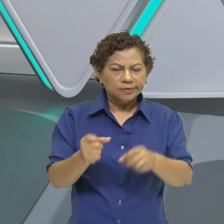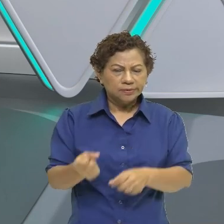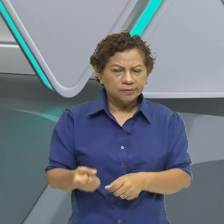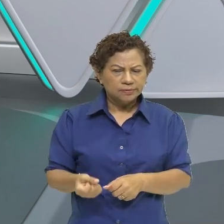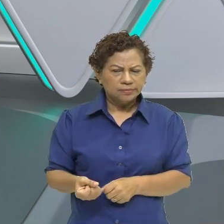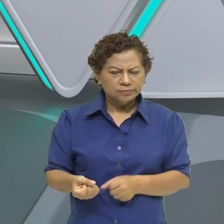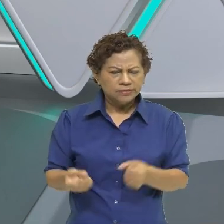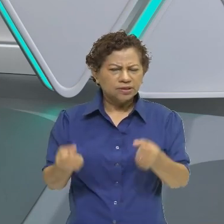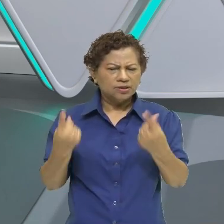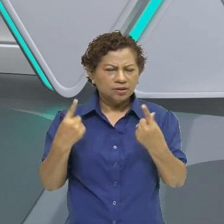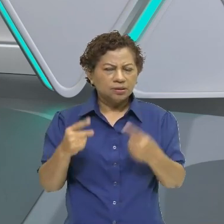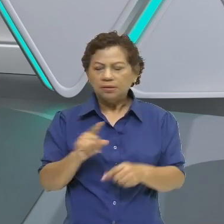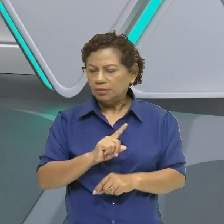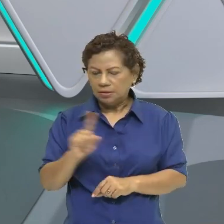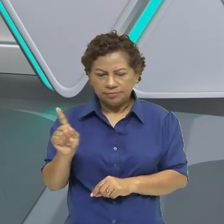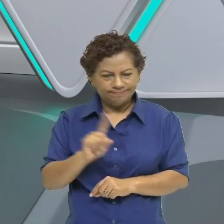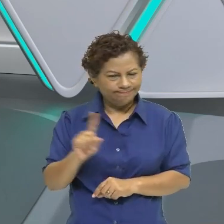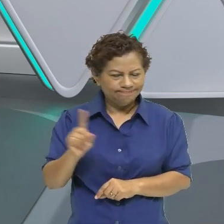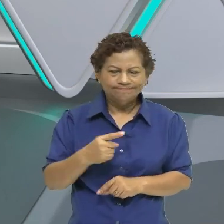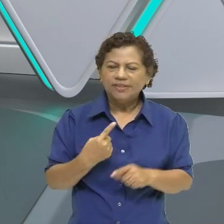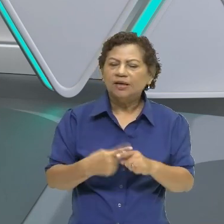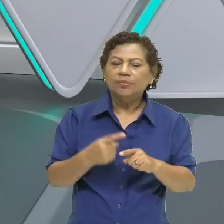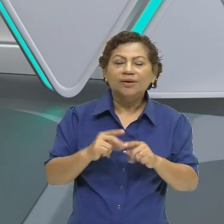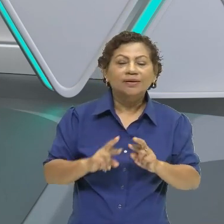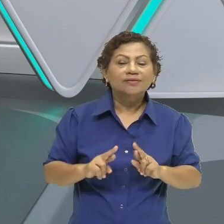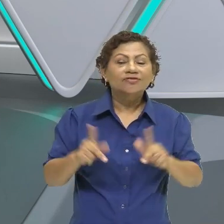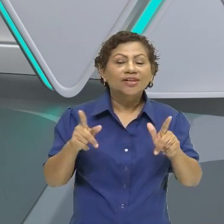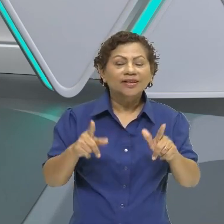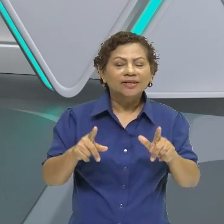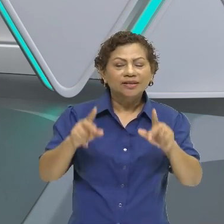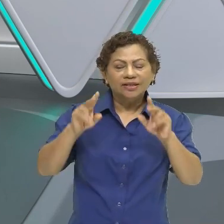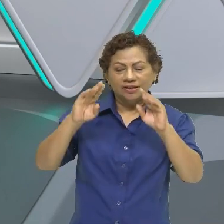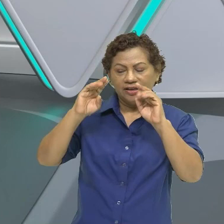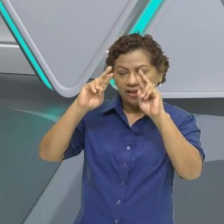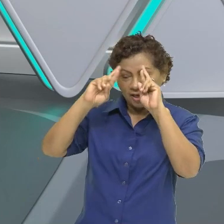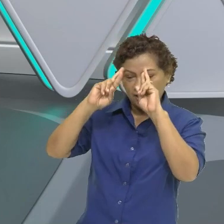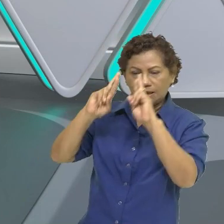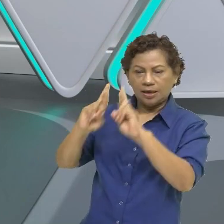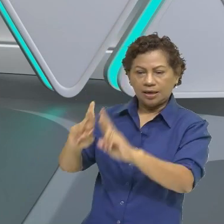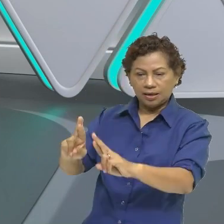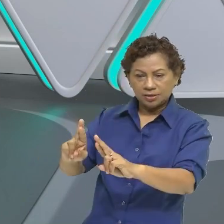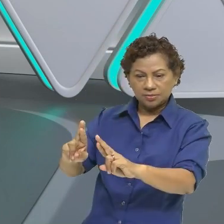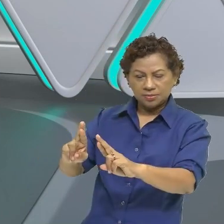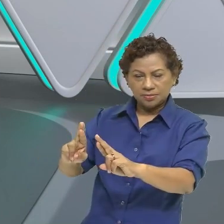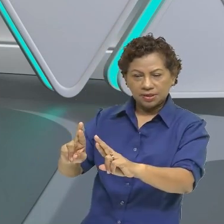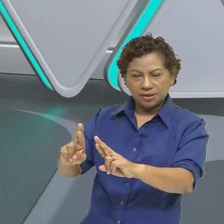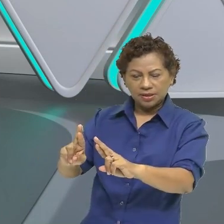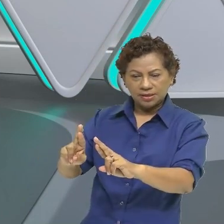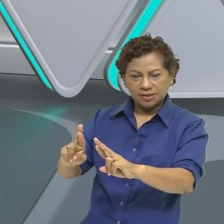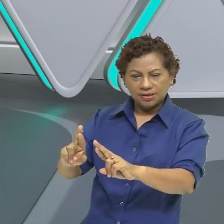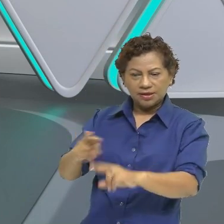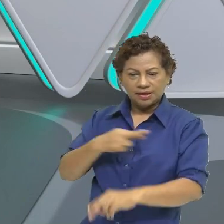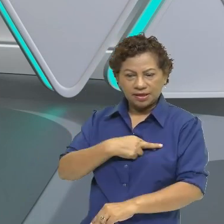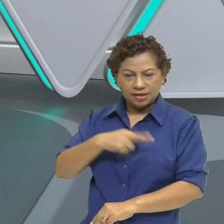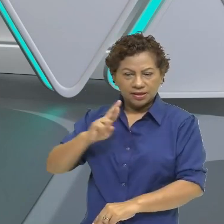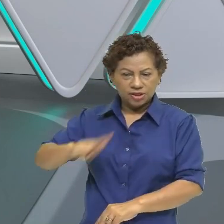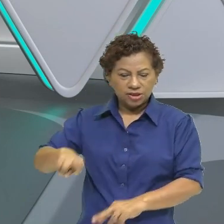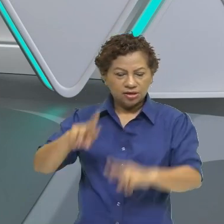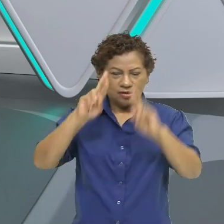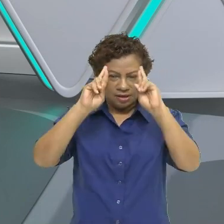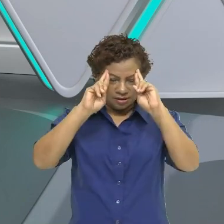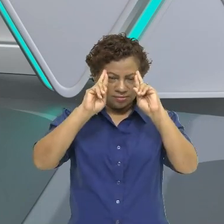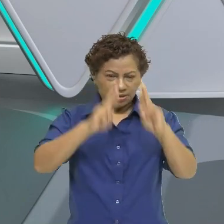É diferente, mas que temos que respeitar. Sempre. E aqui é o momento de conhecer, certo?